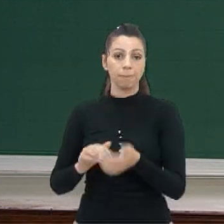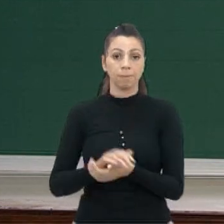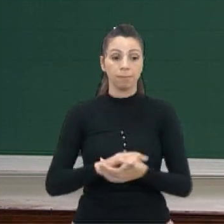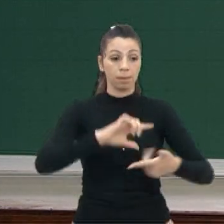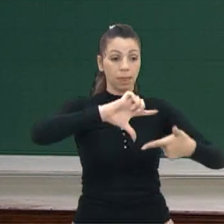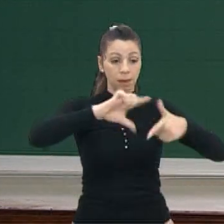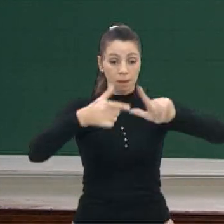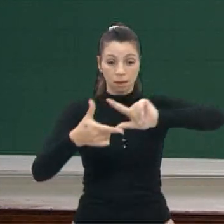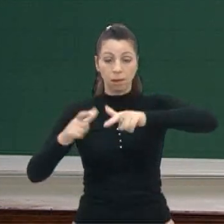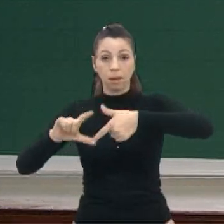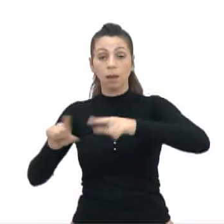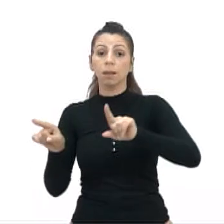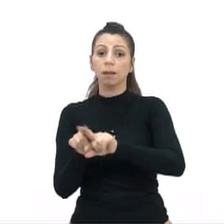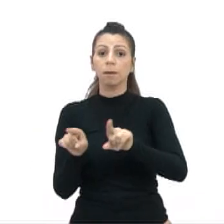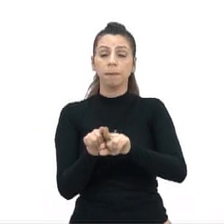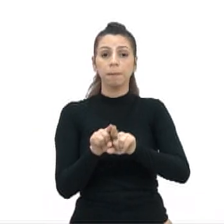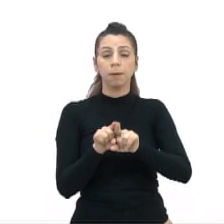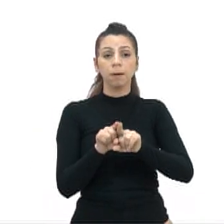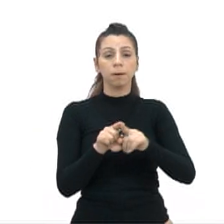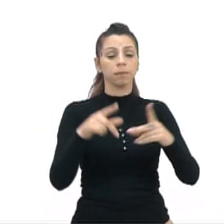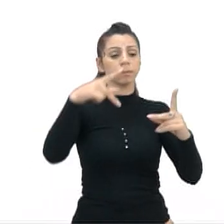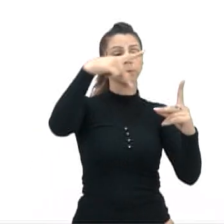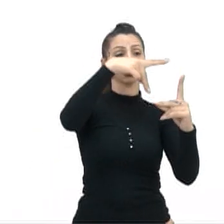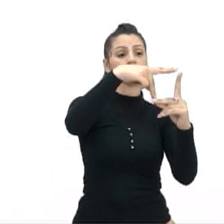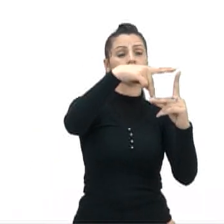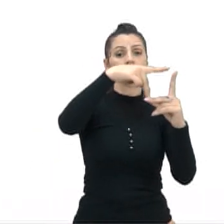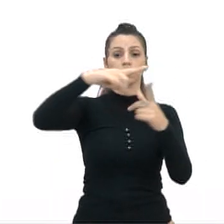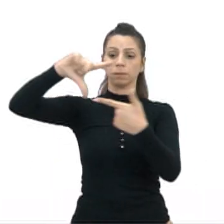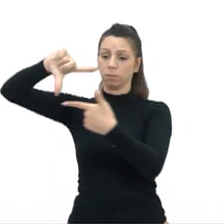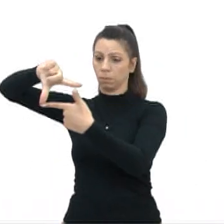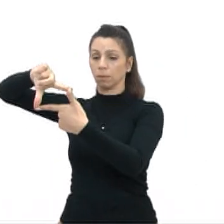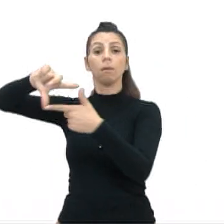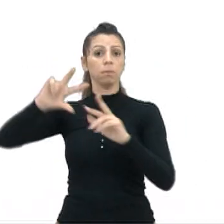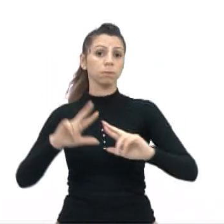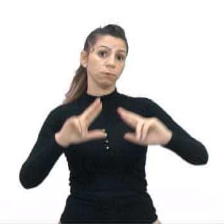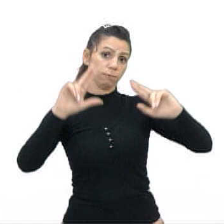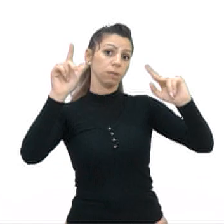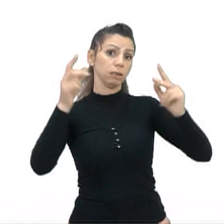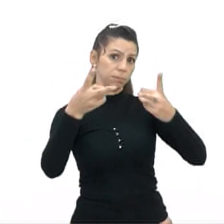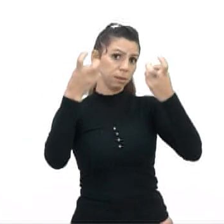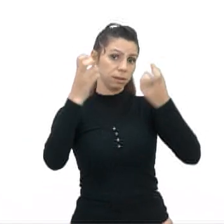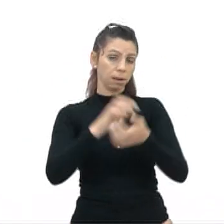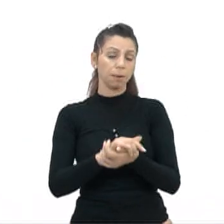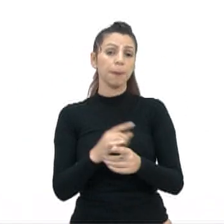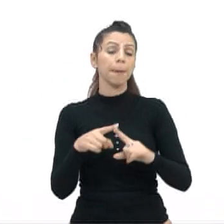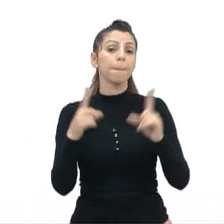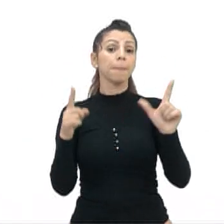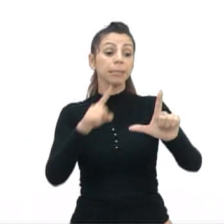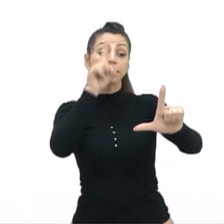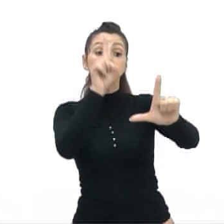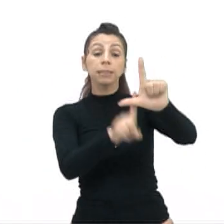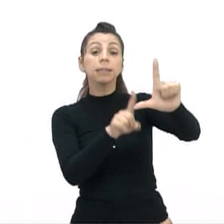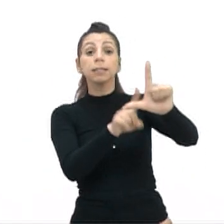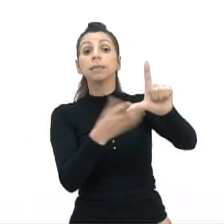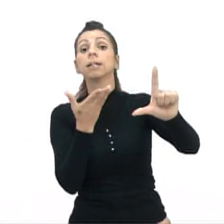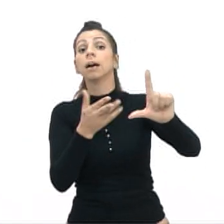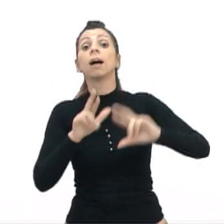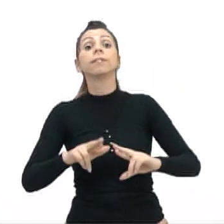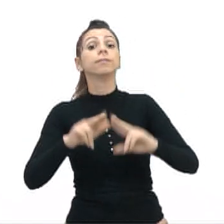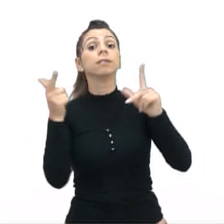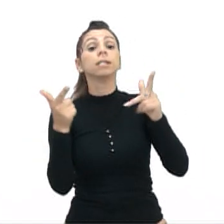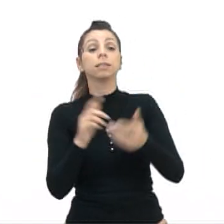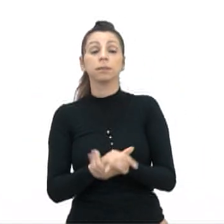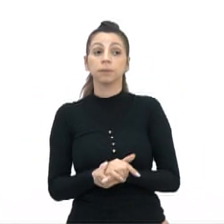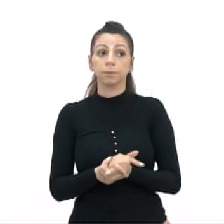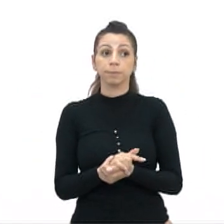geométrica está na forma. Mas e a diferença algébrica? A diferença algébrica está na parte literal. Repare que